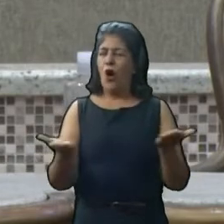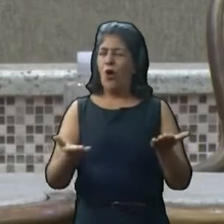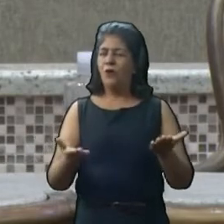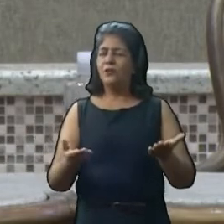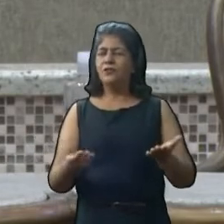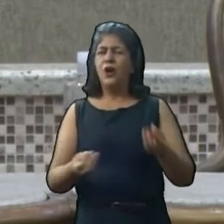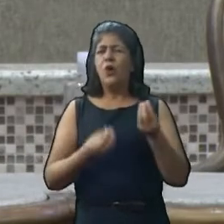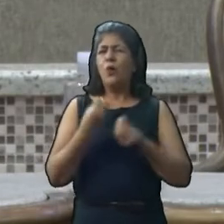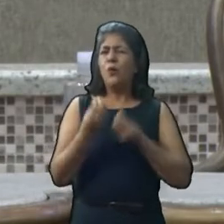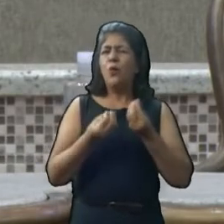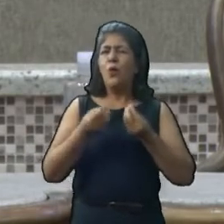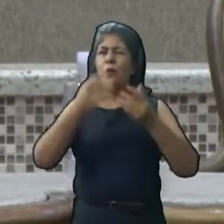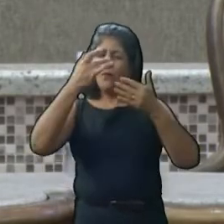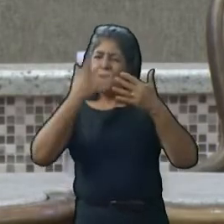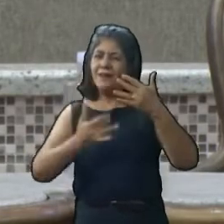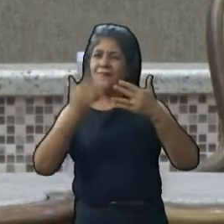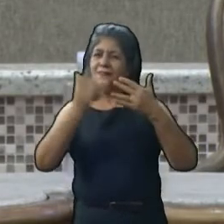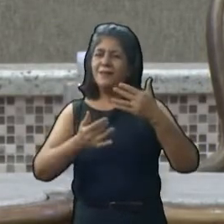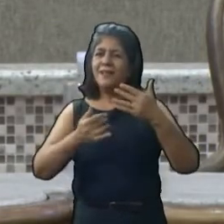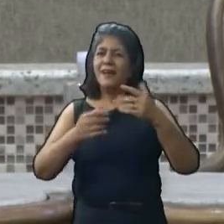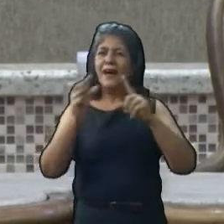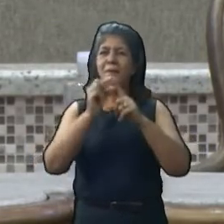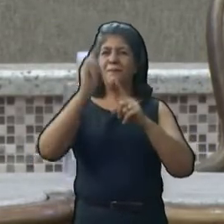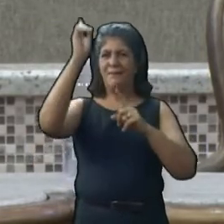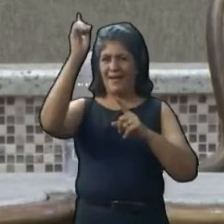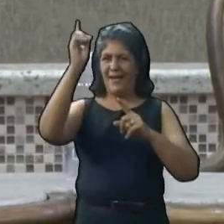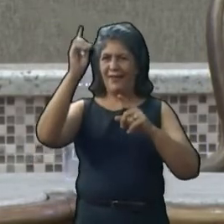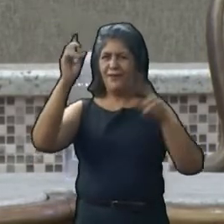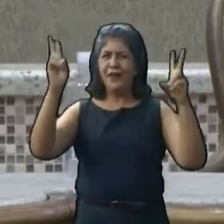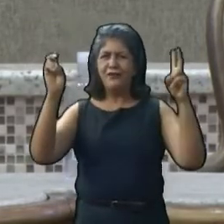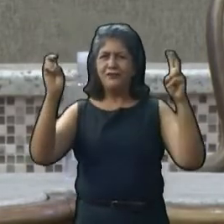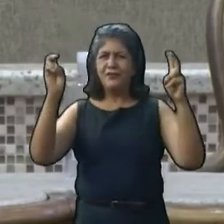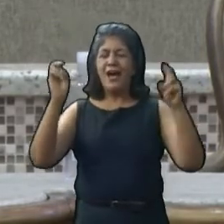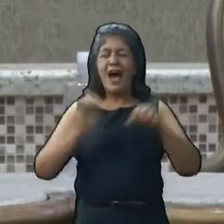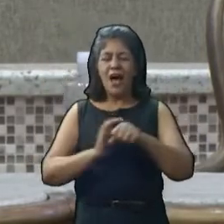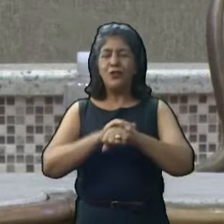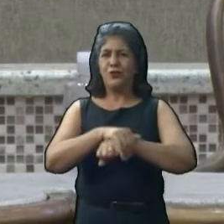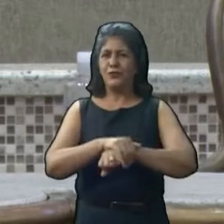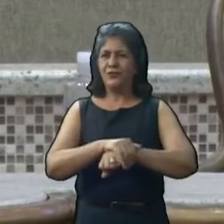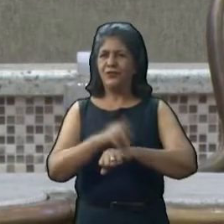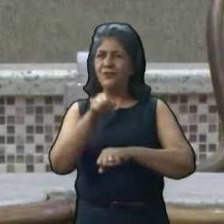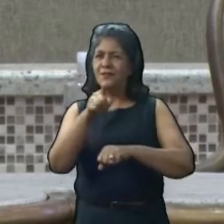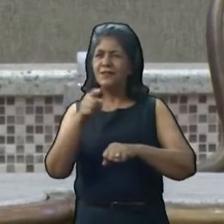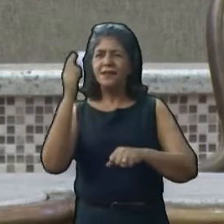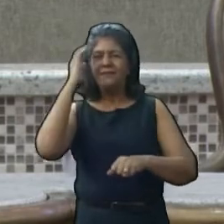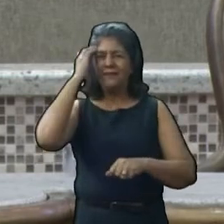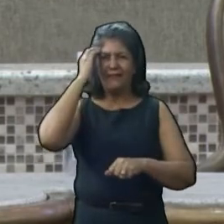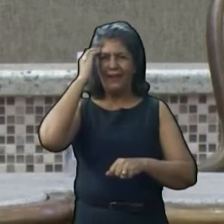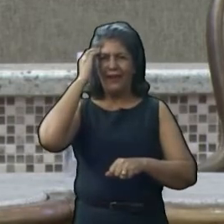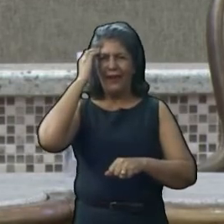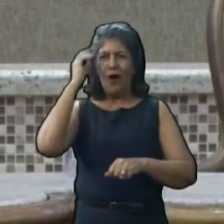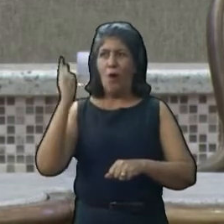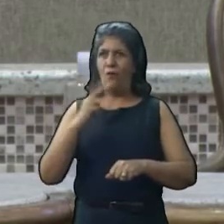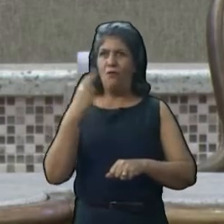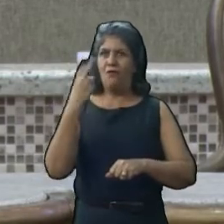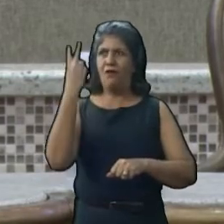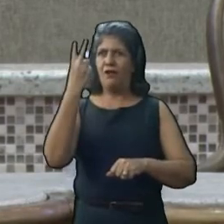palavra nesta noite eu quero falar sobre o valor de uma vida cheia